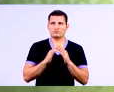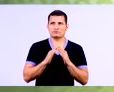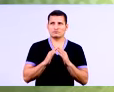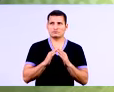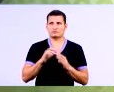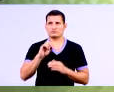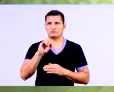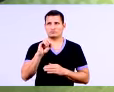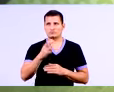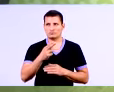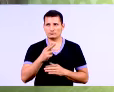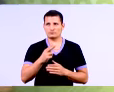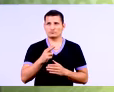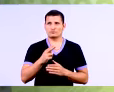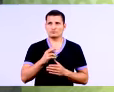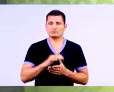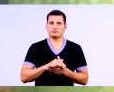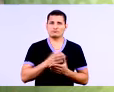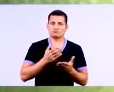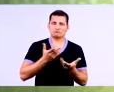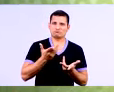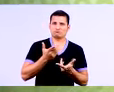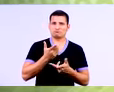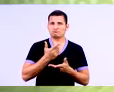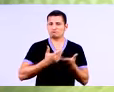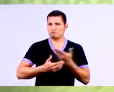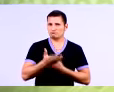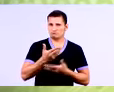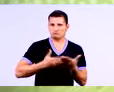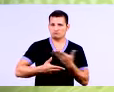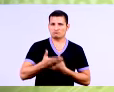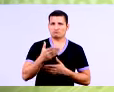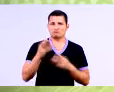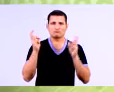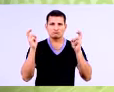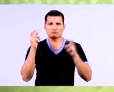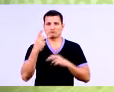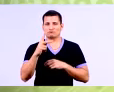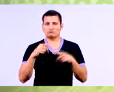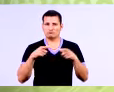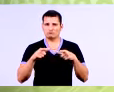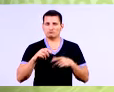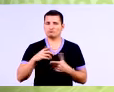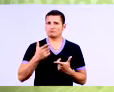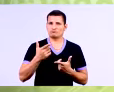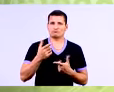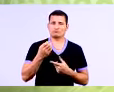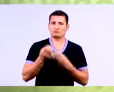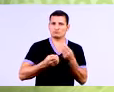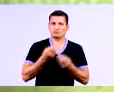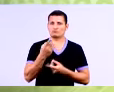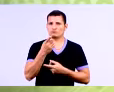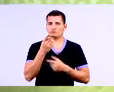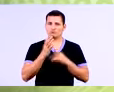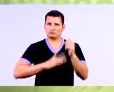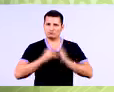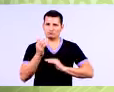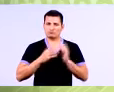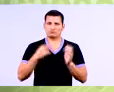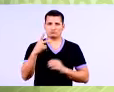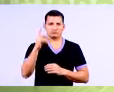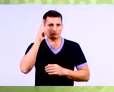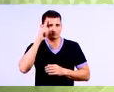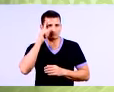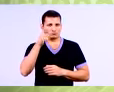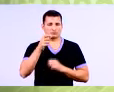ou dados relacionados ao seu trabalho ou dados relacionados à sua atividade como profissional no seu dia a dia.